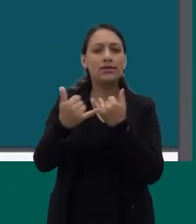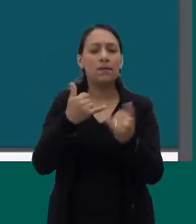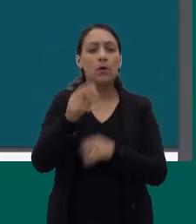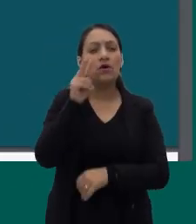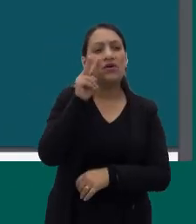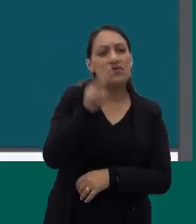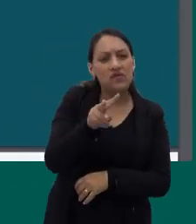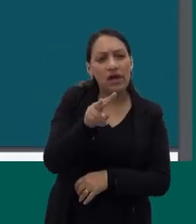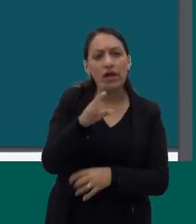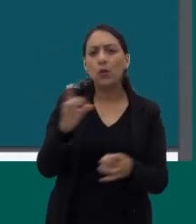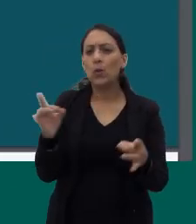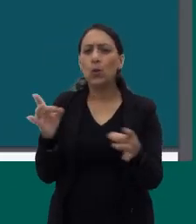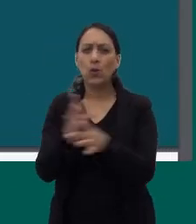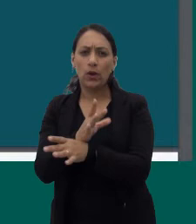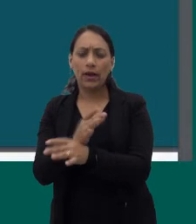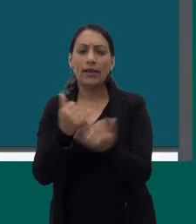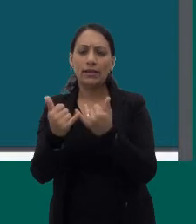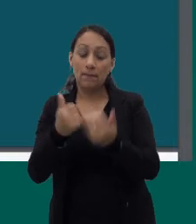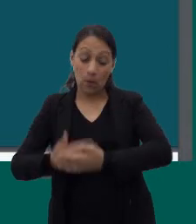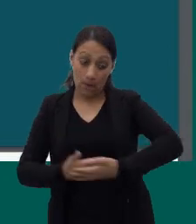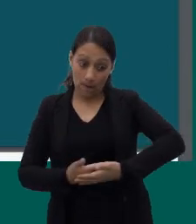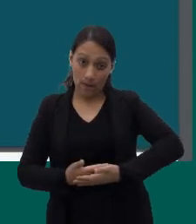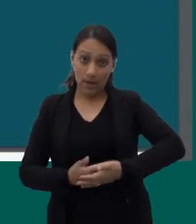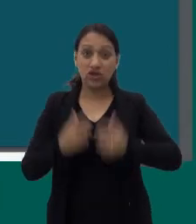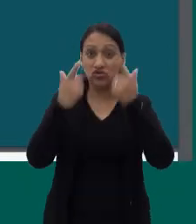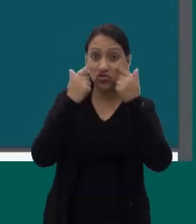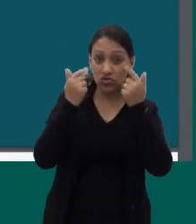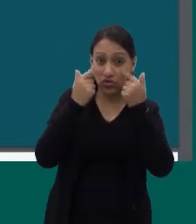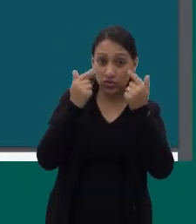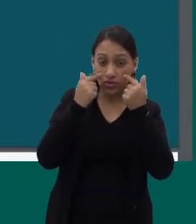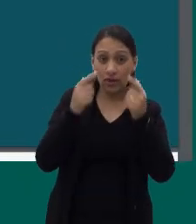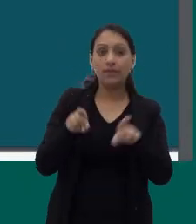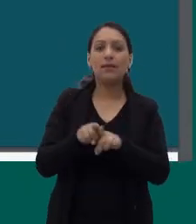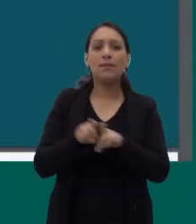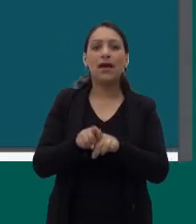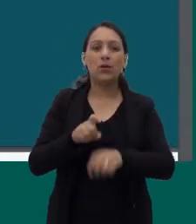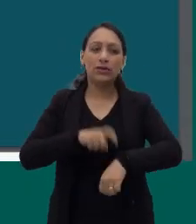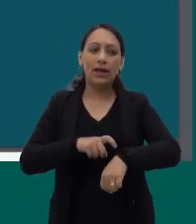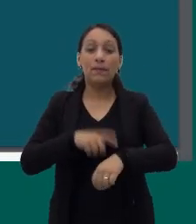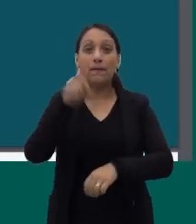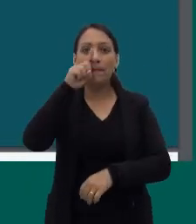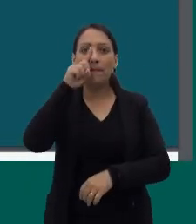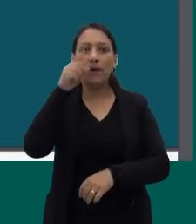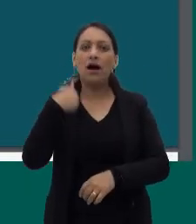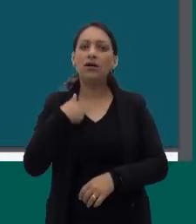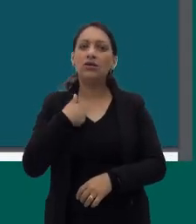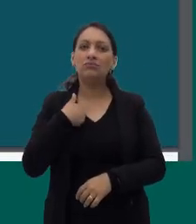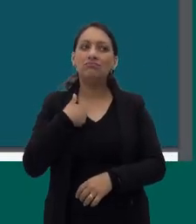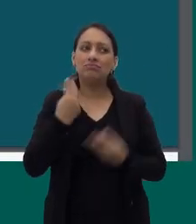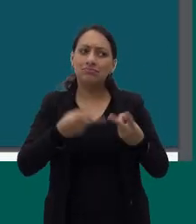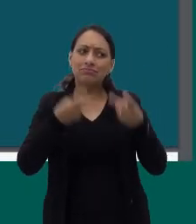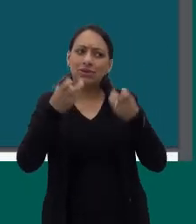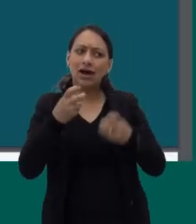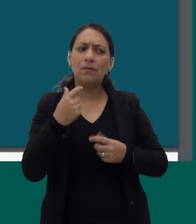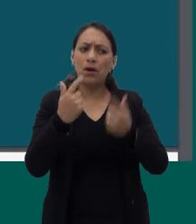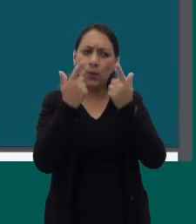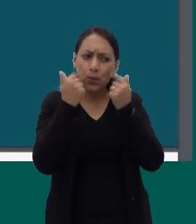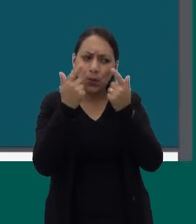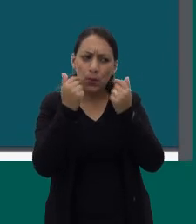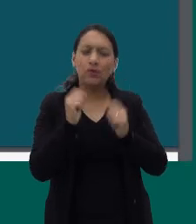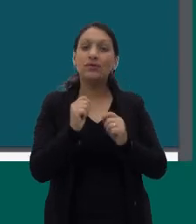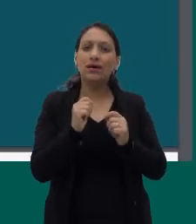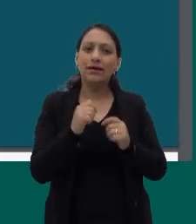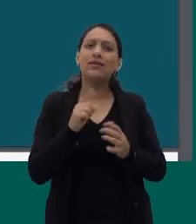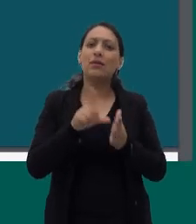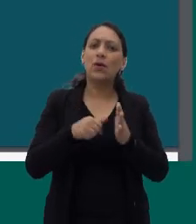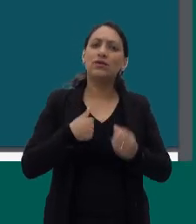concluir. Entre o tempo que o bebê está chorando e o tempo que a mãe consegue reconhecer esse choro e, de certa forma, acalmar